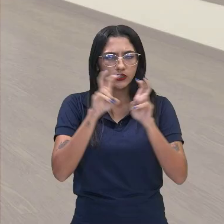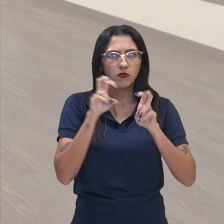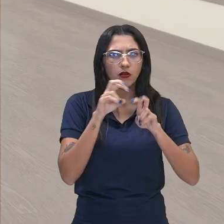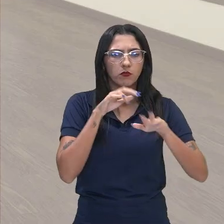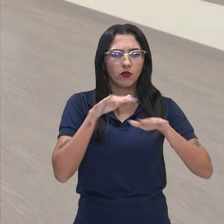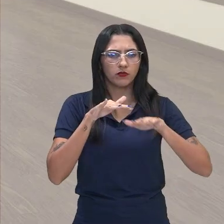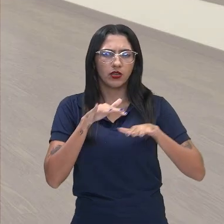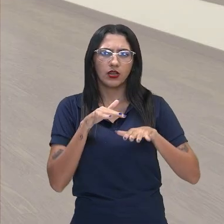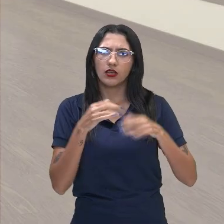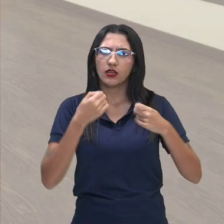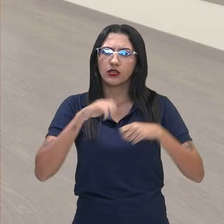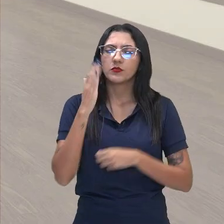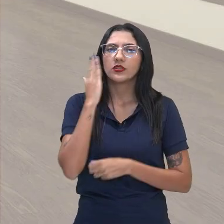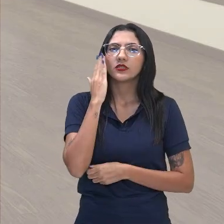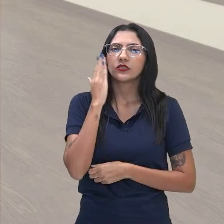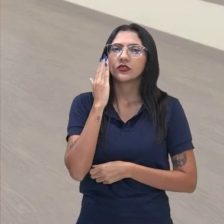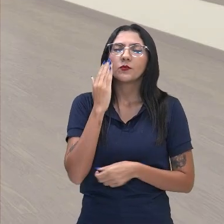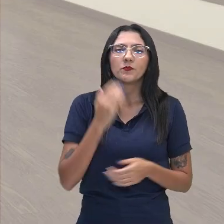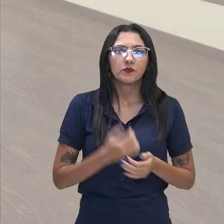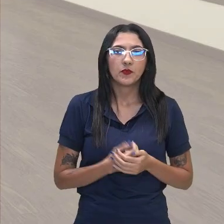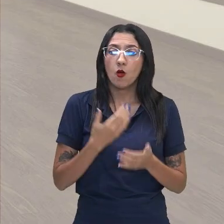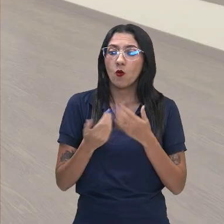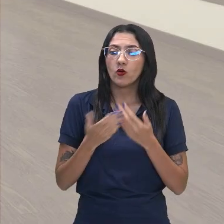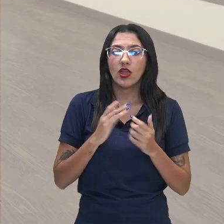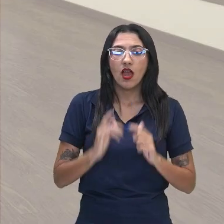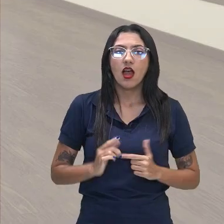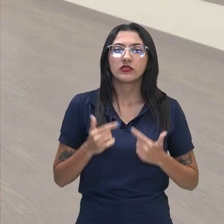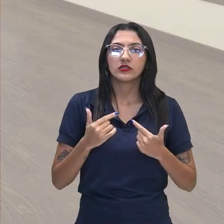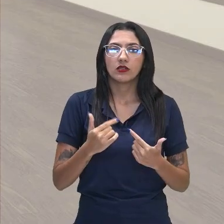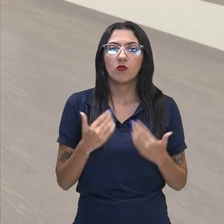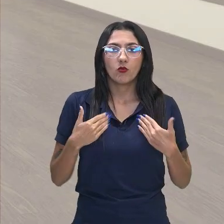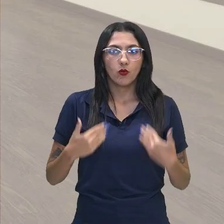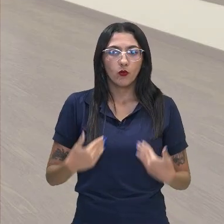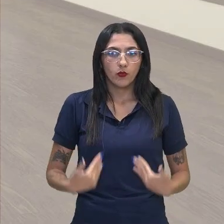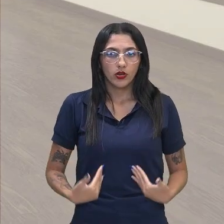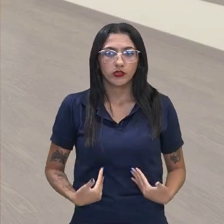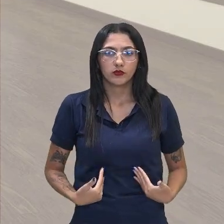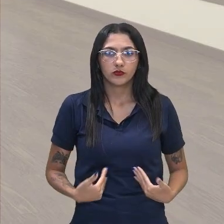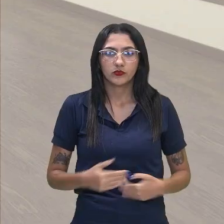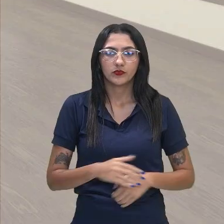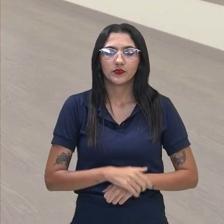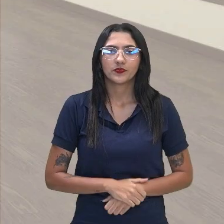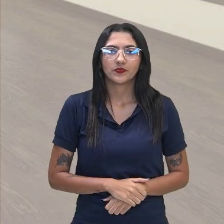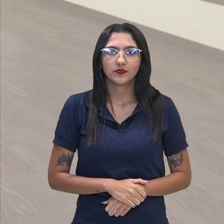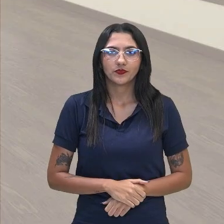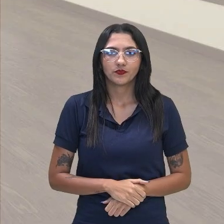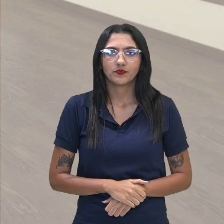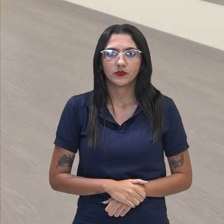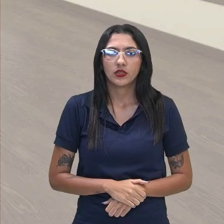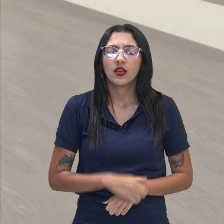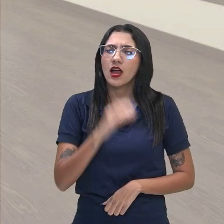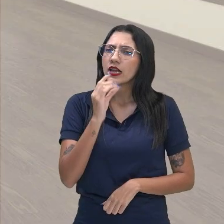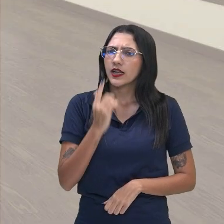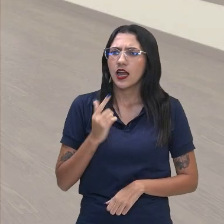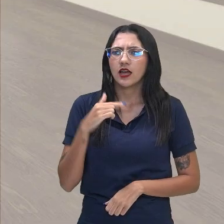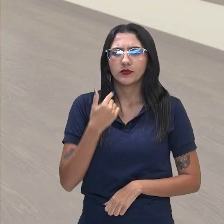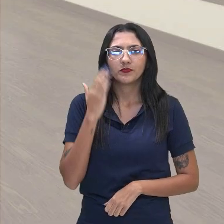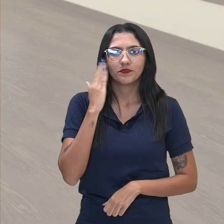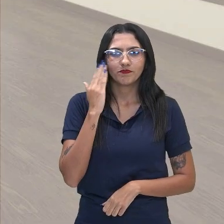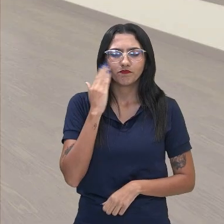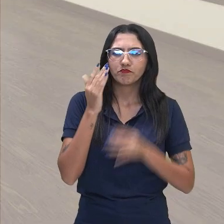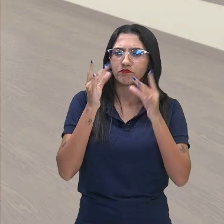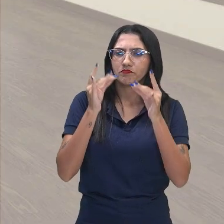entender que vai ser qualquer ação física ou mudança de posição. Claro que aqui a gente está falando de uma